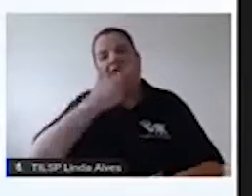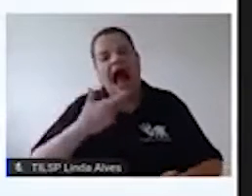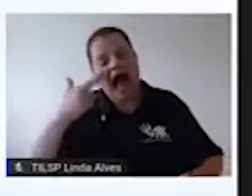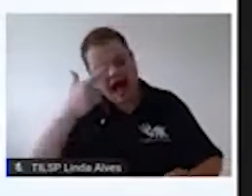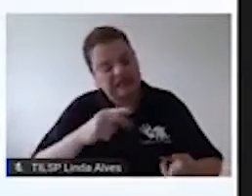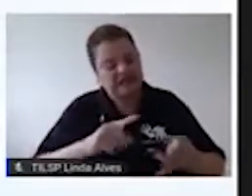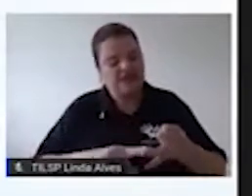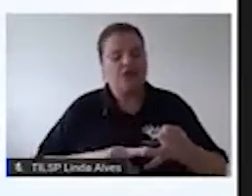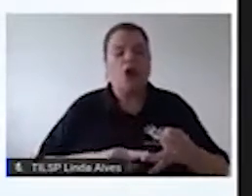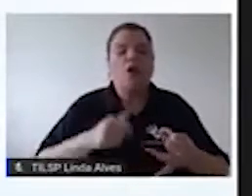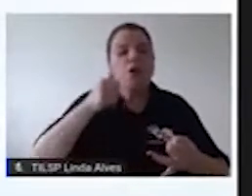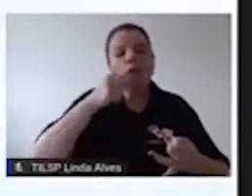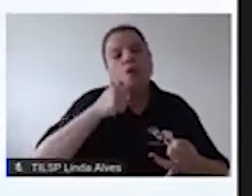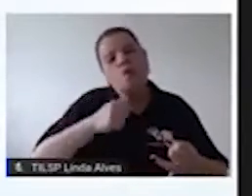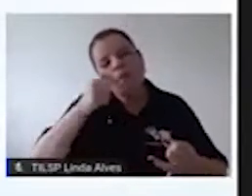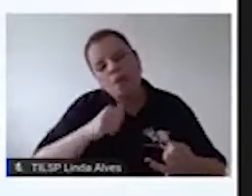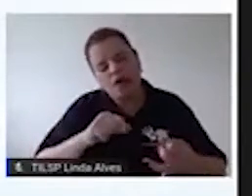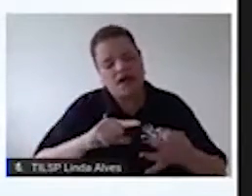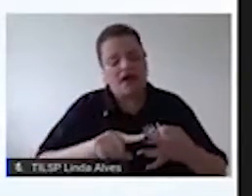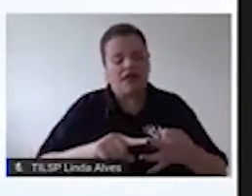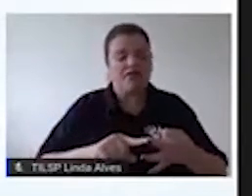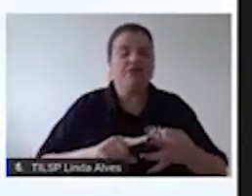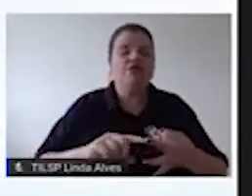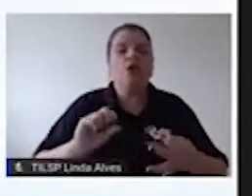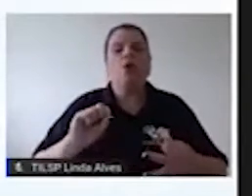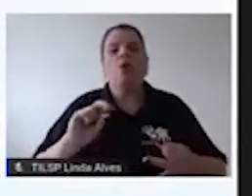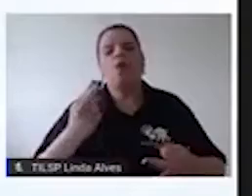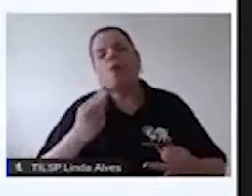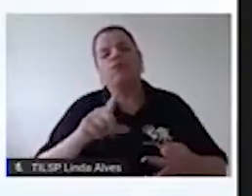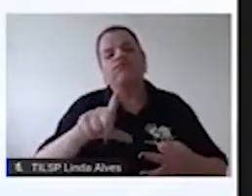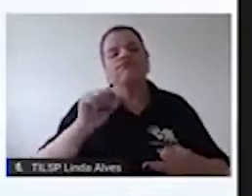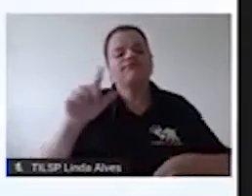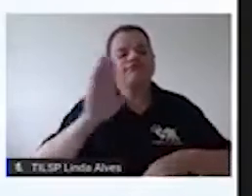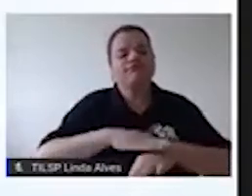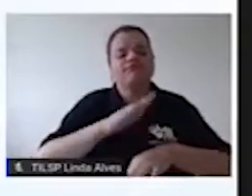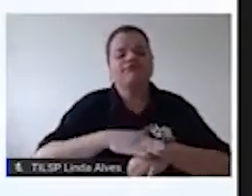pelo gênero, né, seja pelas escolhas das opções,